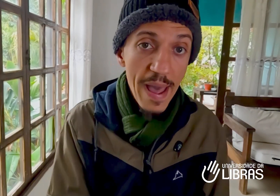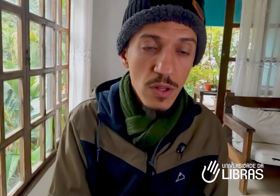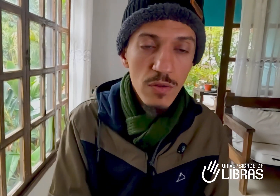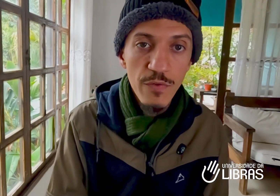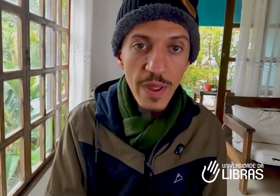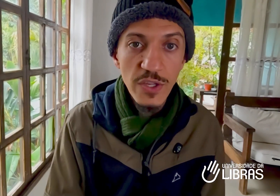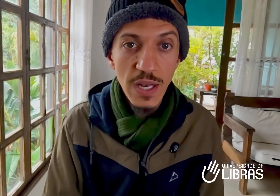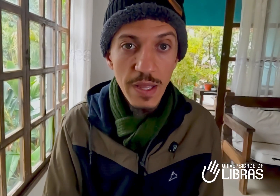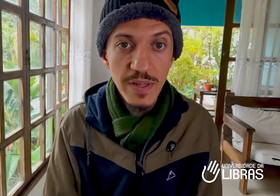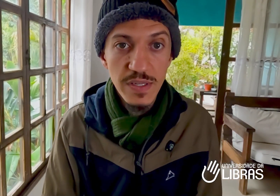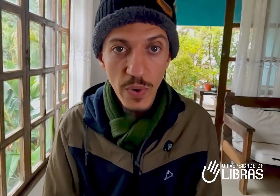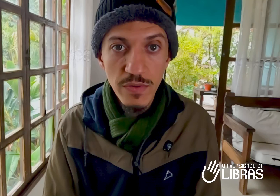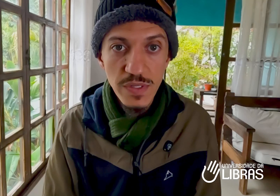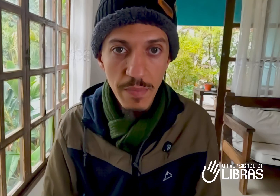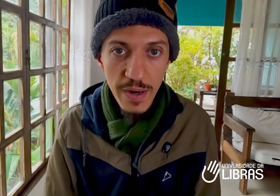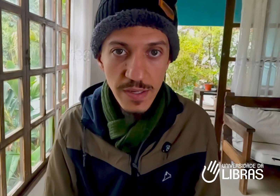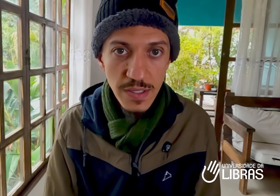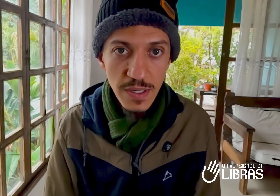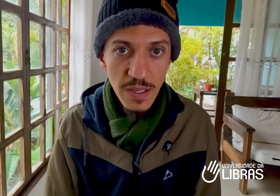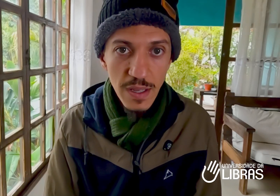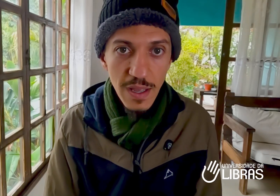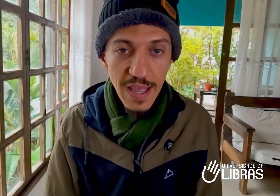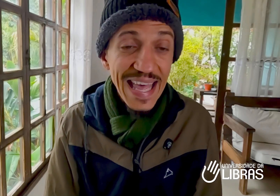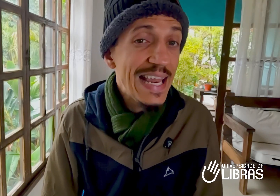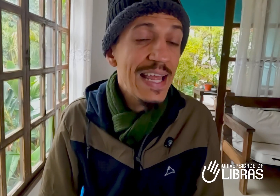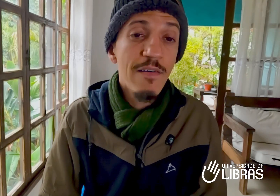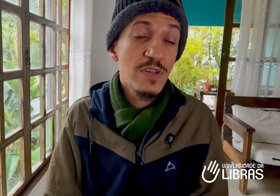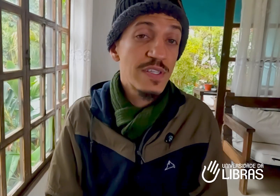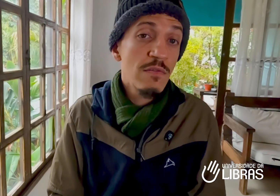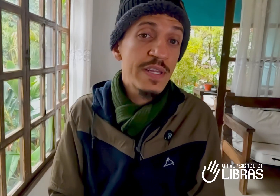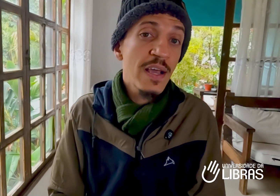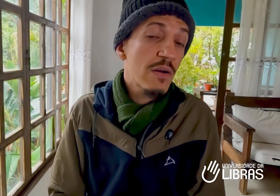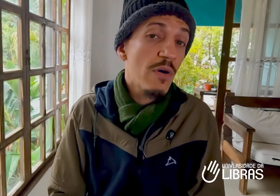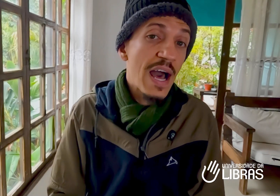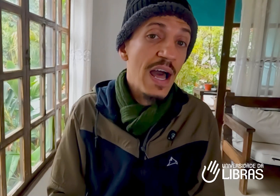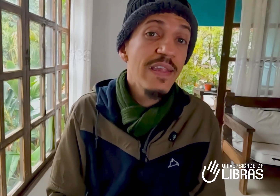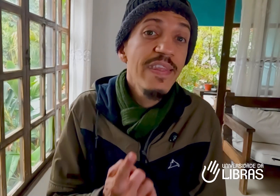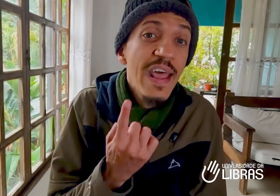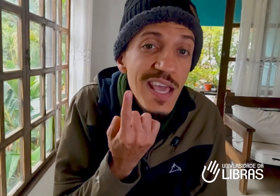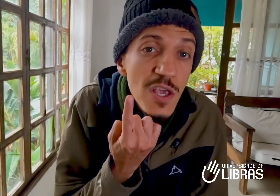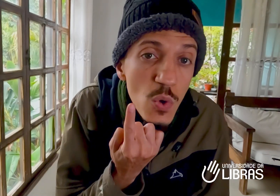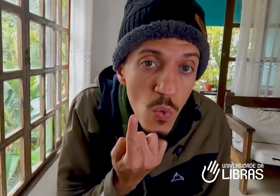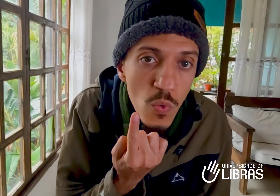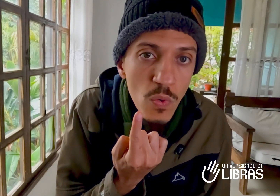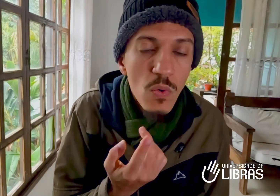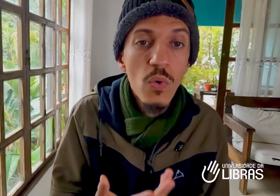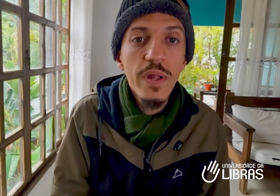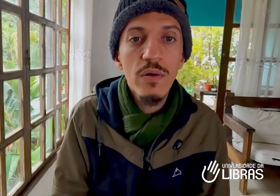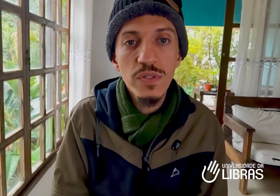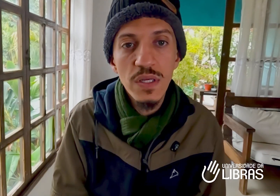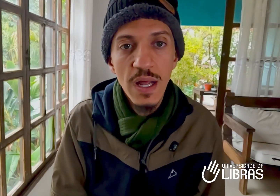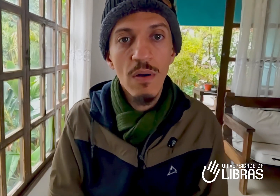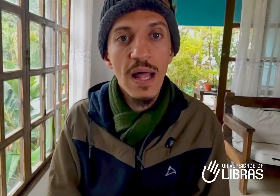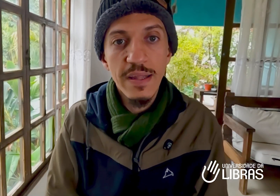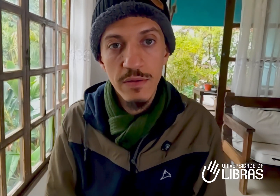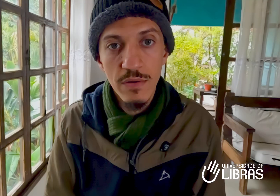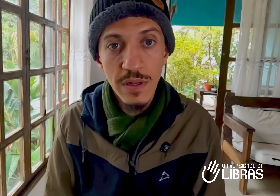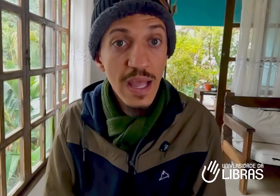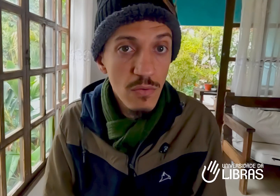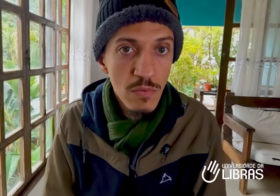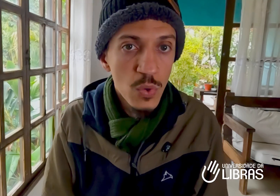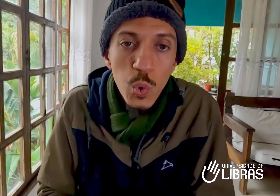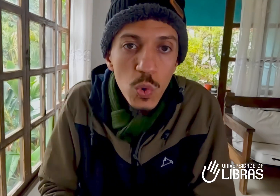O método fluente em Libras em 8 semanas, você não tem que decorar nenhum único sinal lá